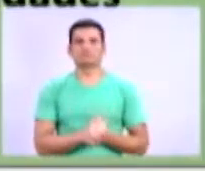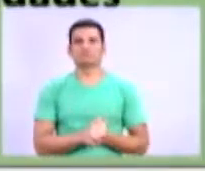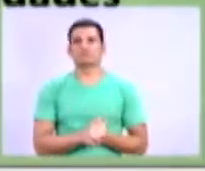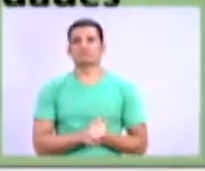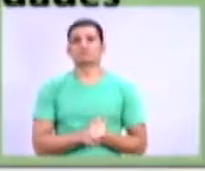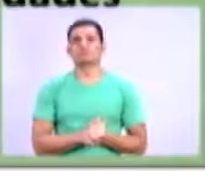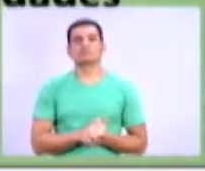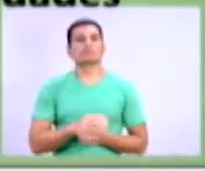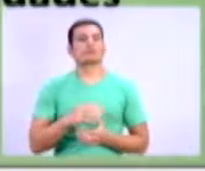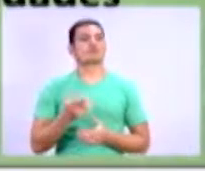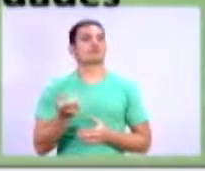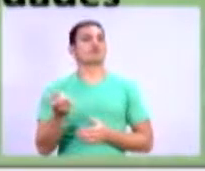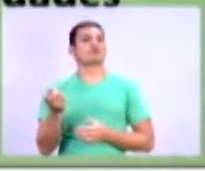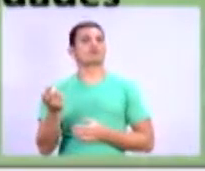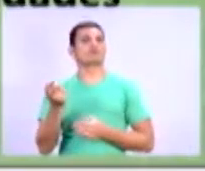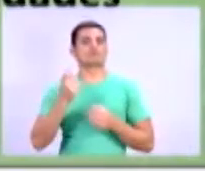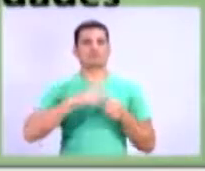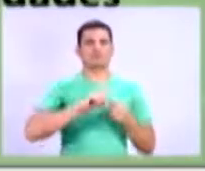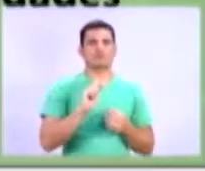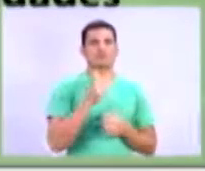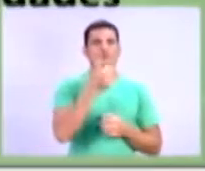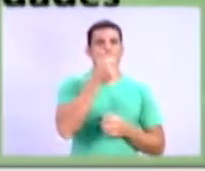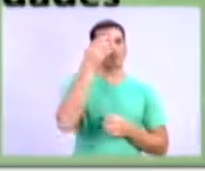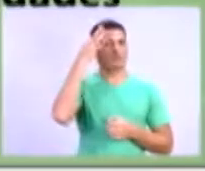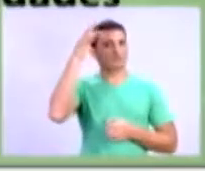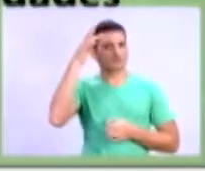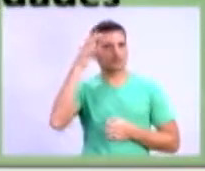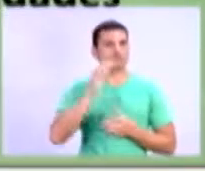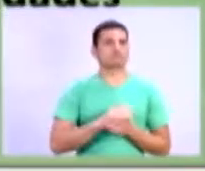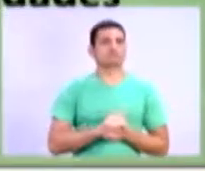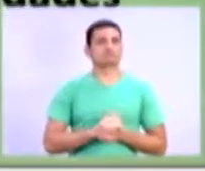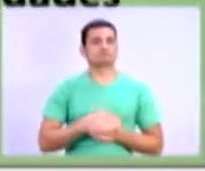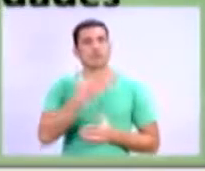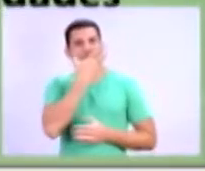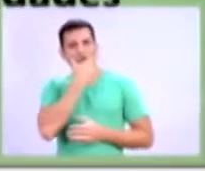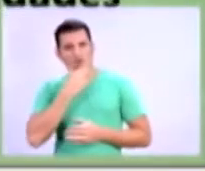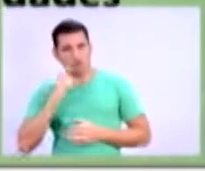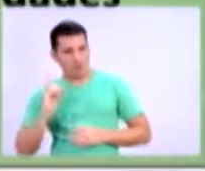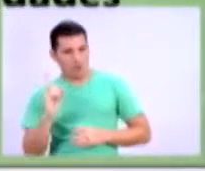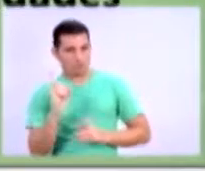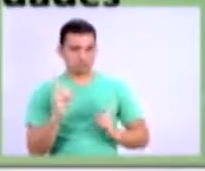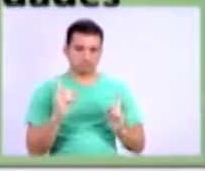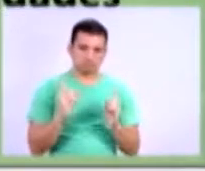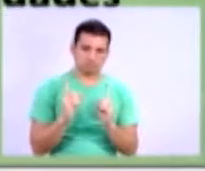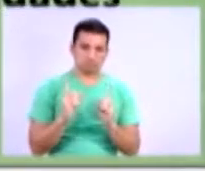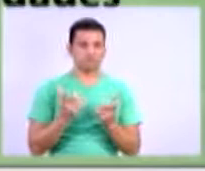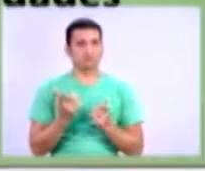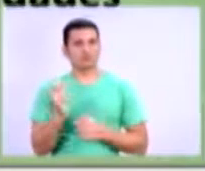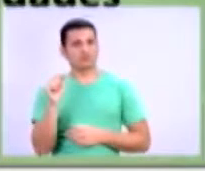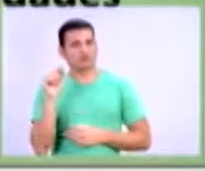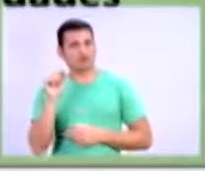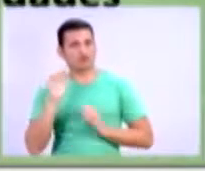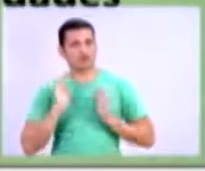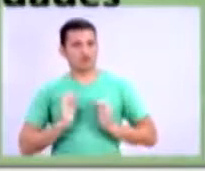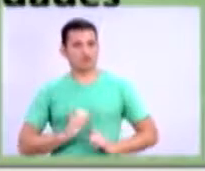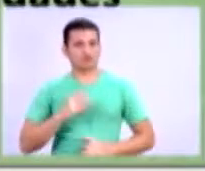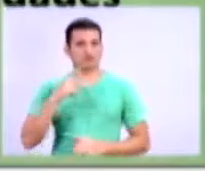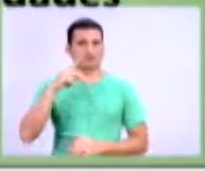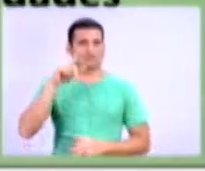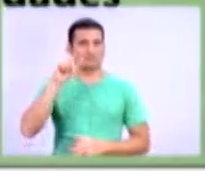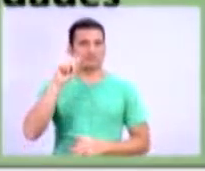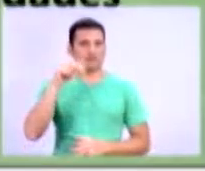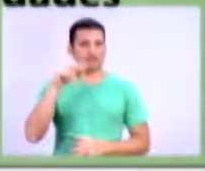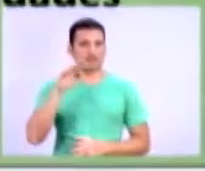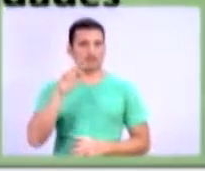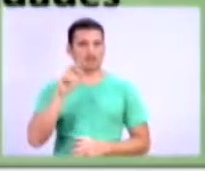nossa primeira reflexão, que é a reflexão homem-homem. Então, essa ética planetária, ela se impõe ao homem como